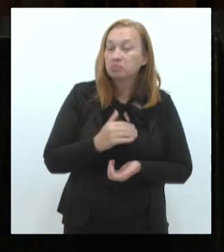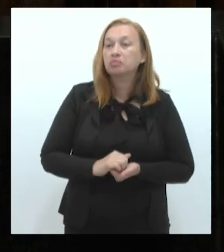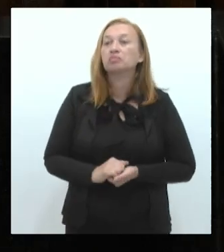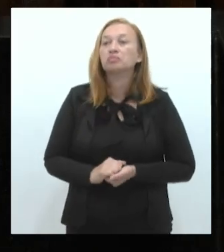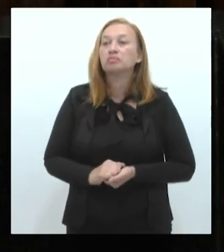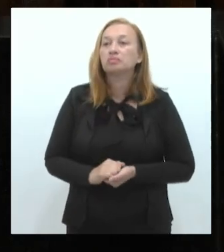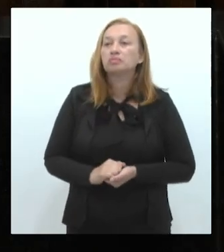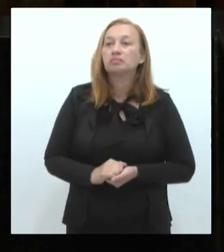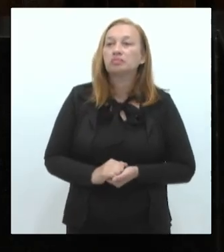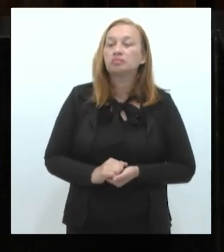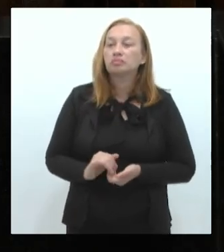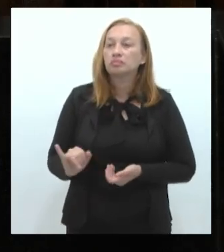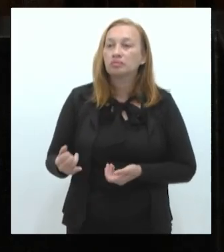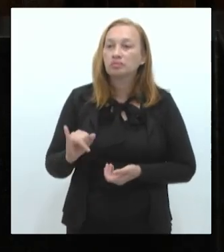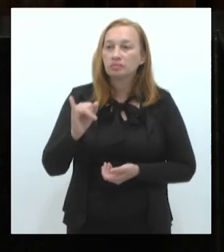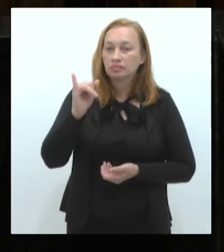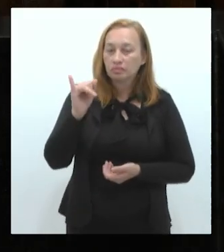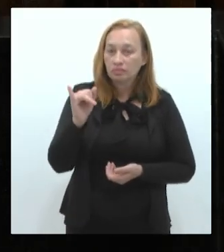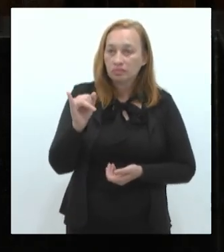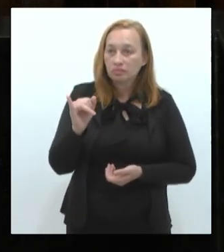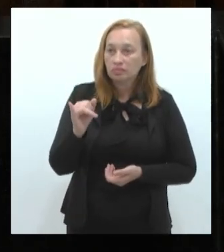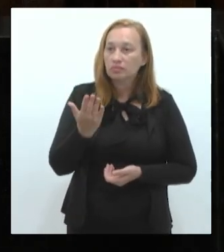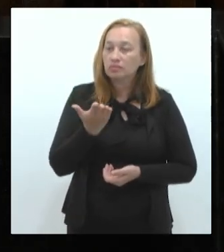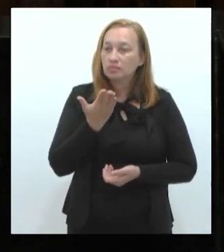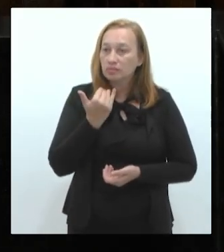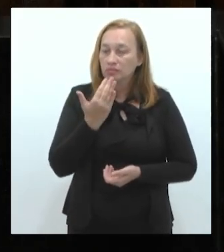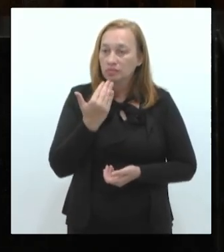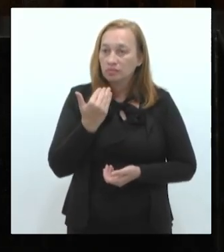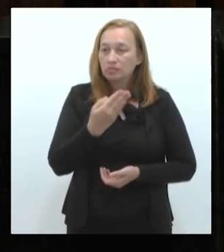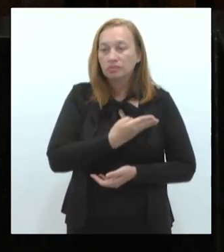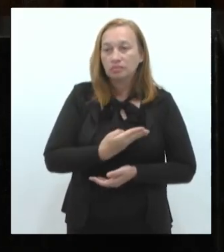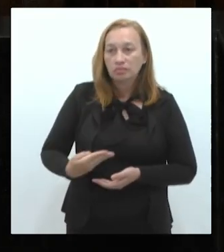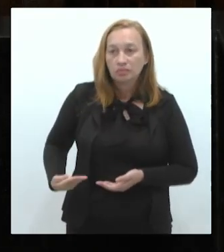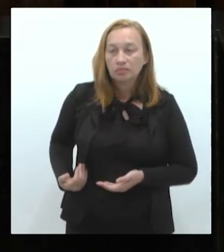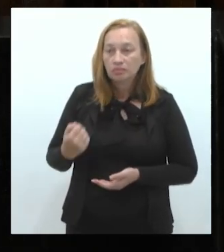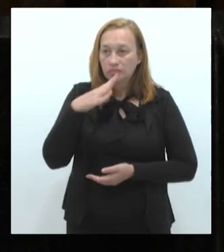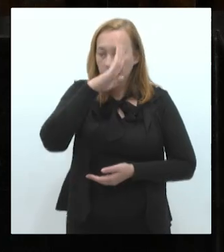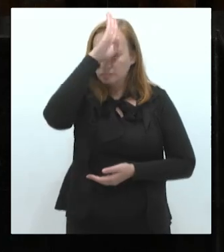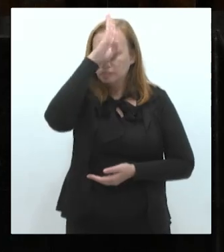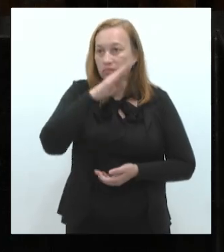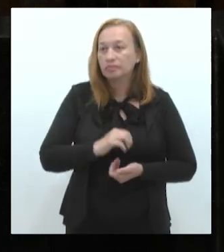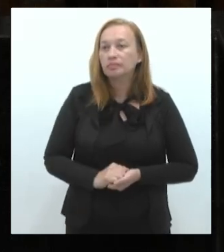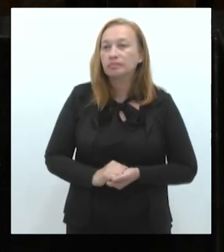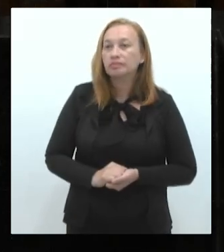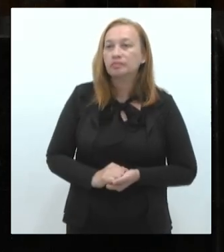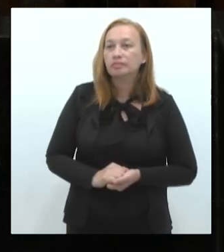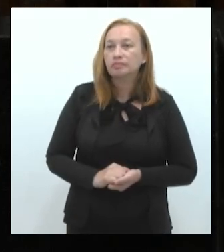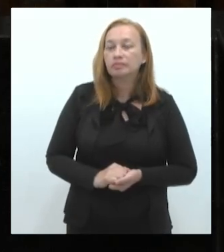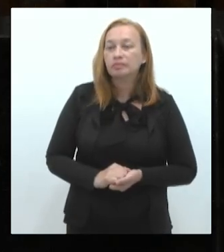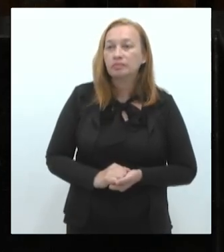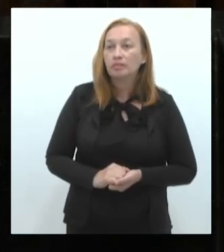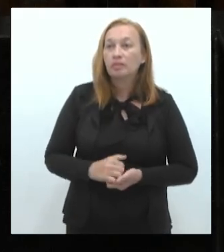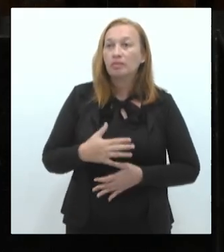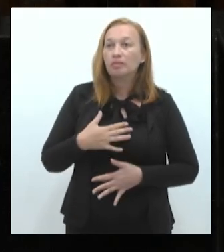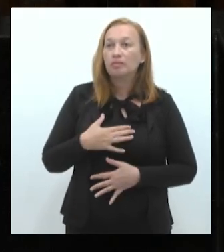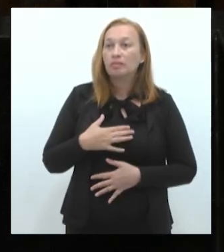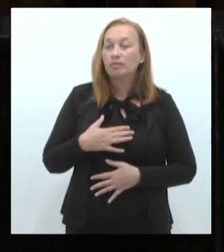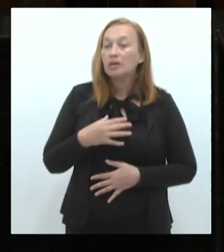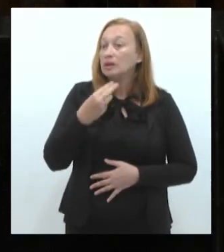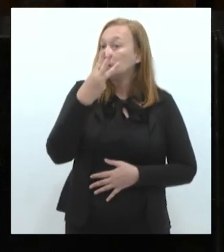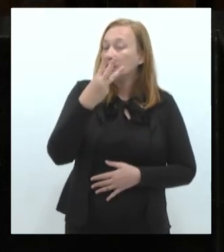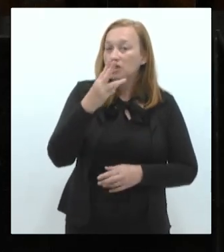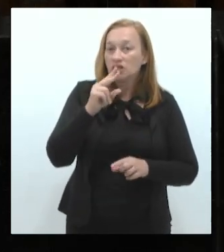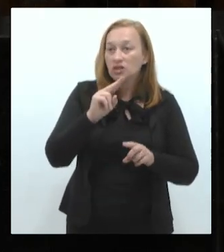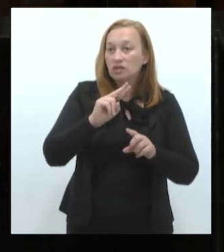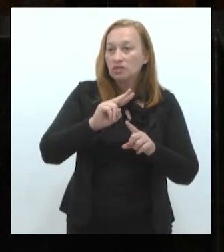a inflação dos alimentos no governo Bolsonaro foi, pasmem, 3